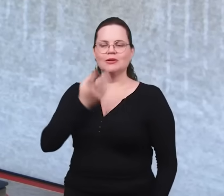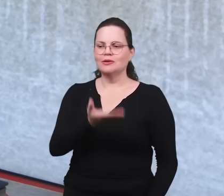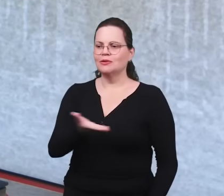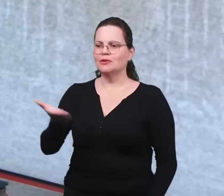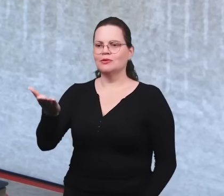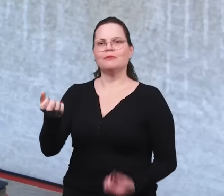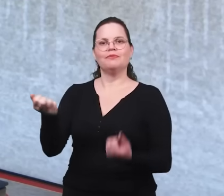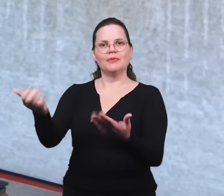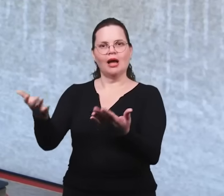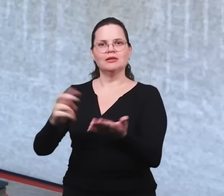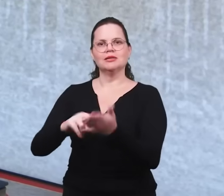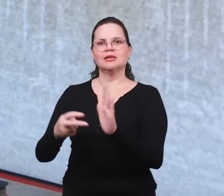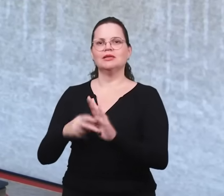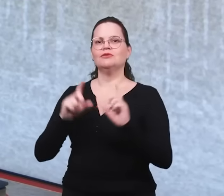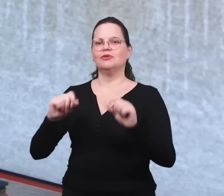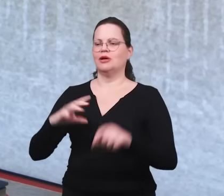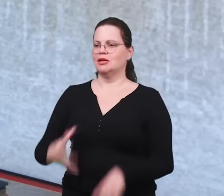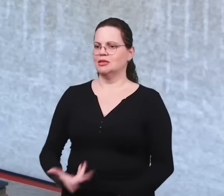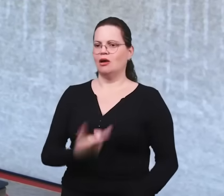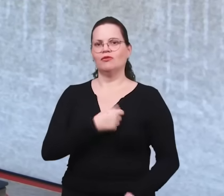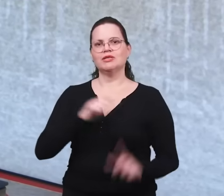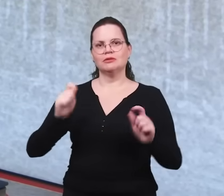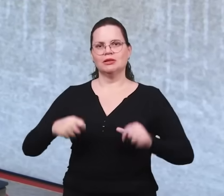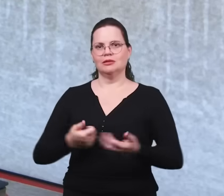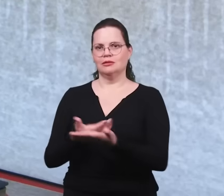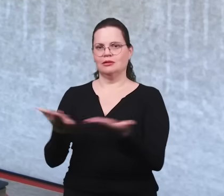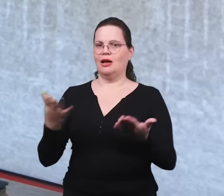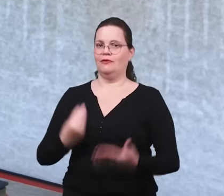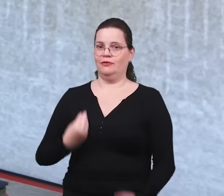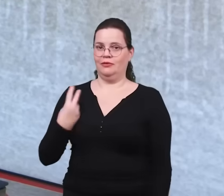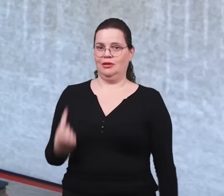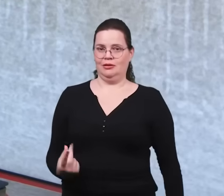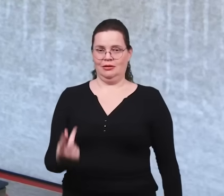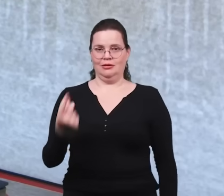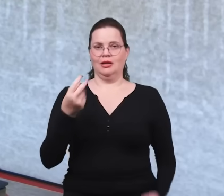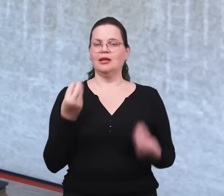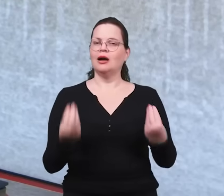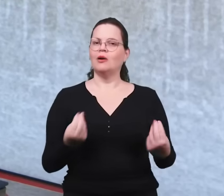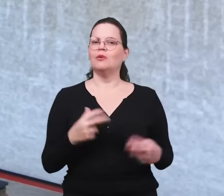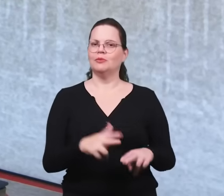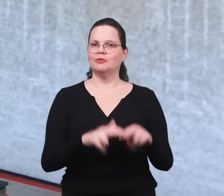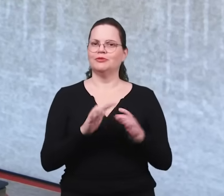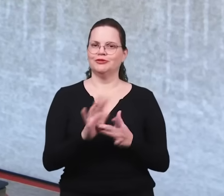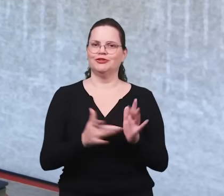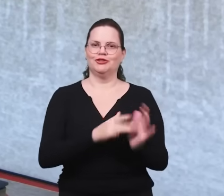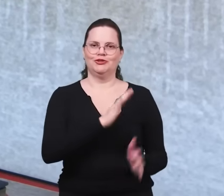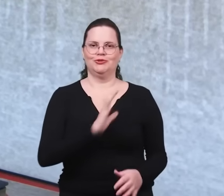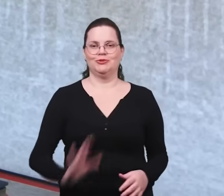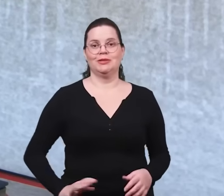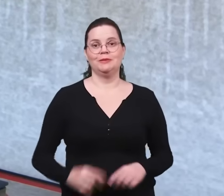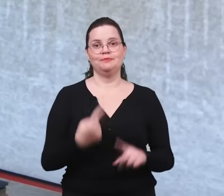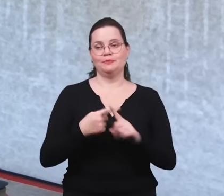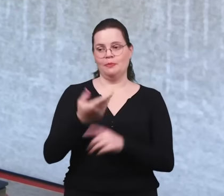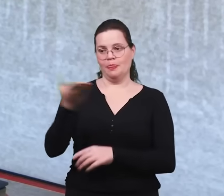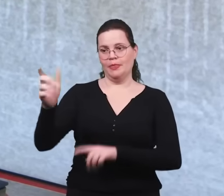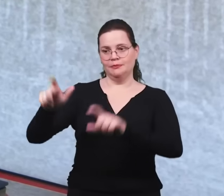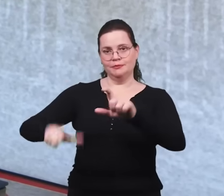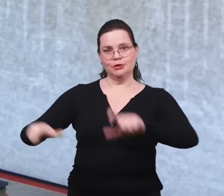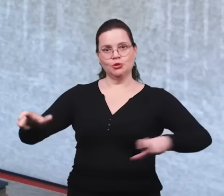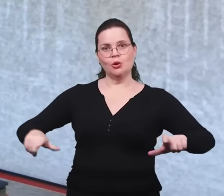da salvação em Jesus Cristo. Isto para que o homem passasse a ter direito à vida